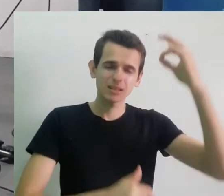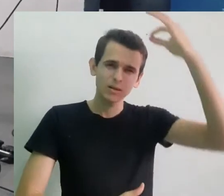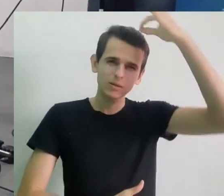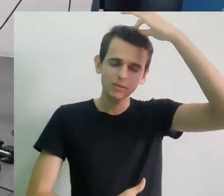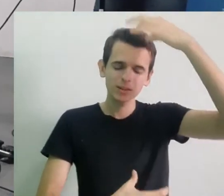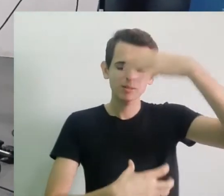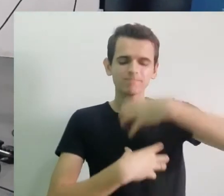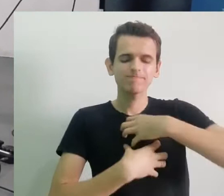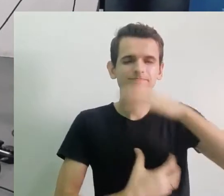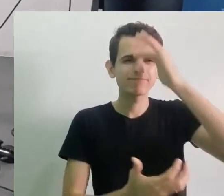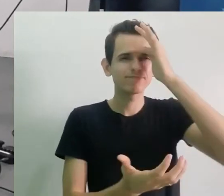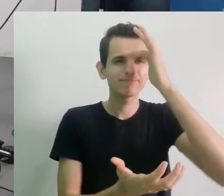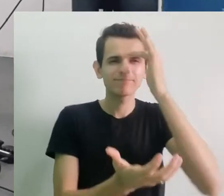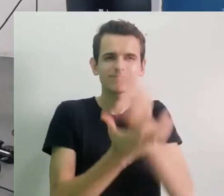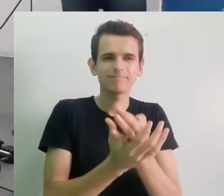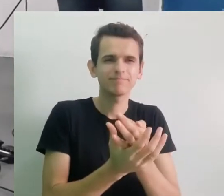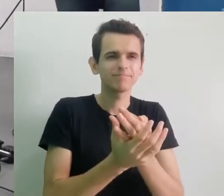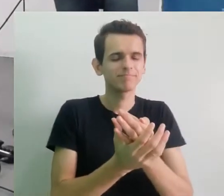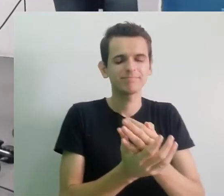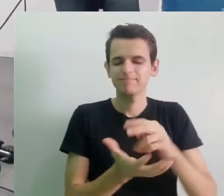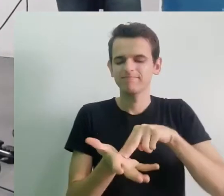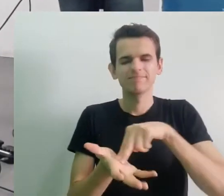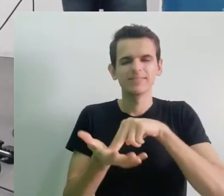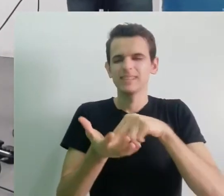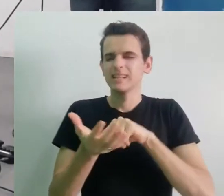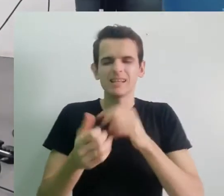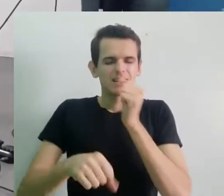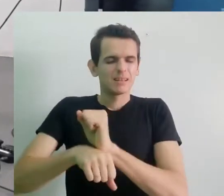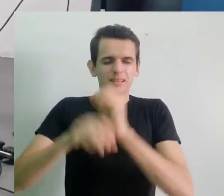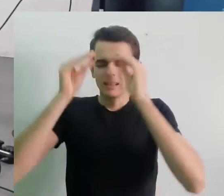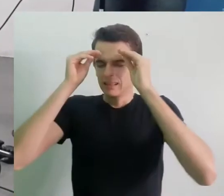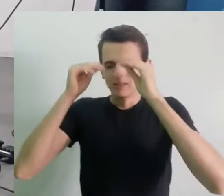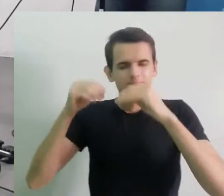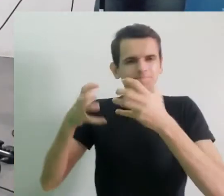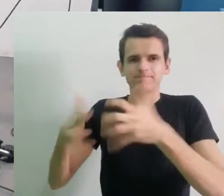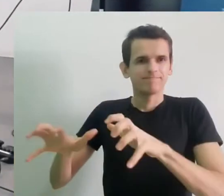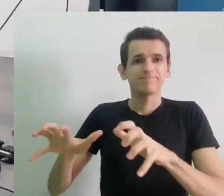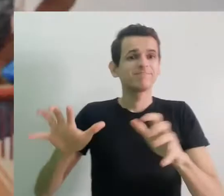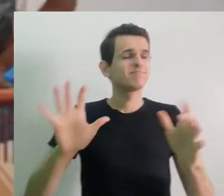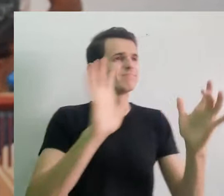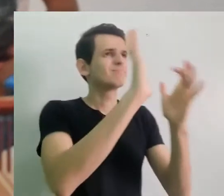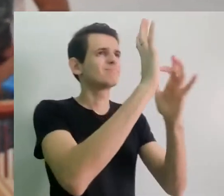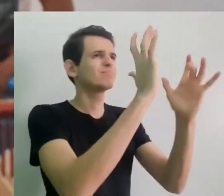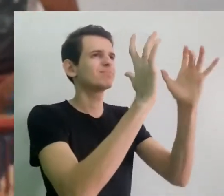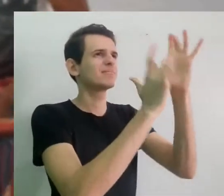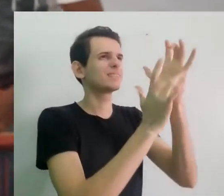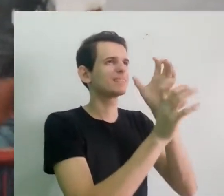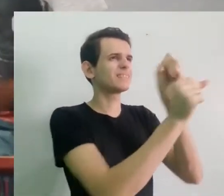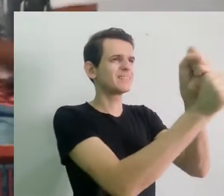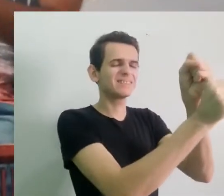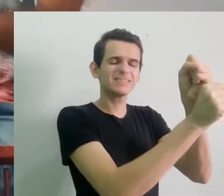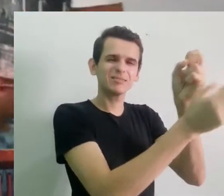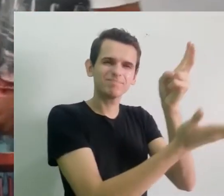Eu vivo pela fé e não vacilo, eu não paro, eu não desisto. Eu sou de Deus, eu sou